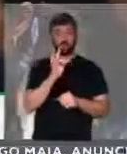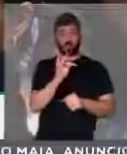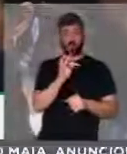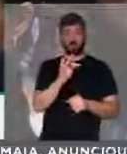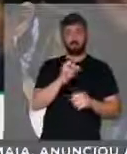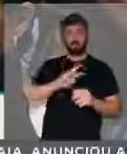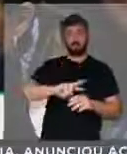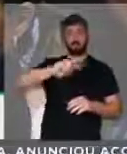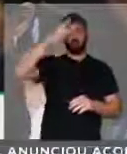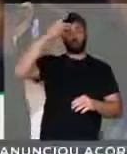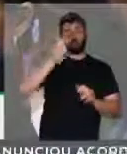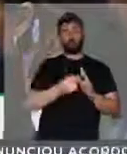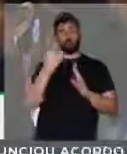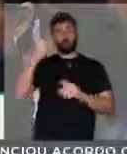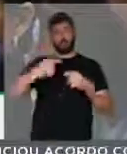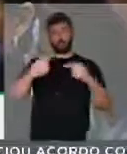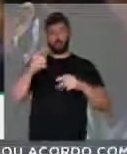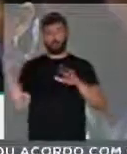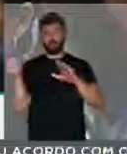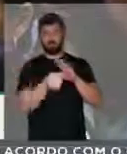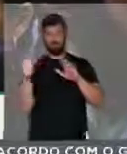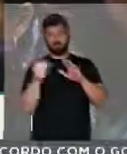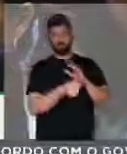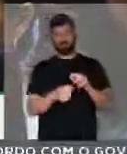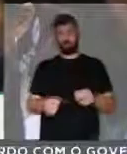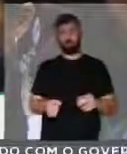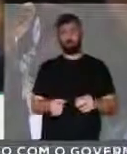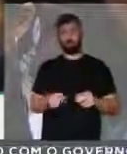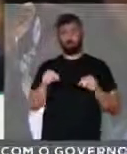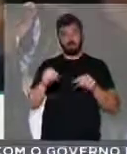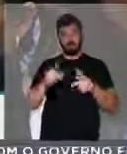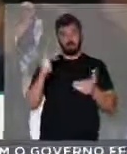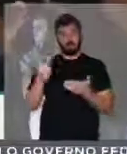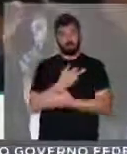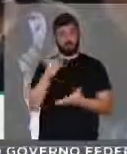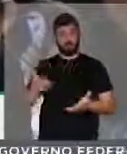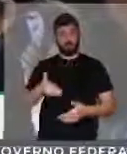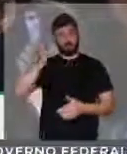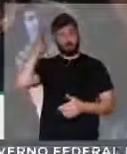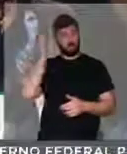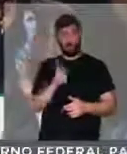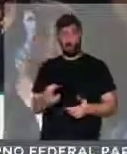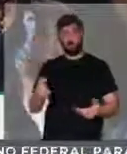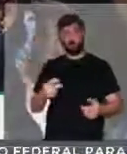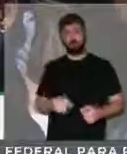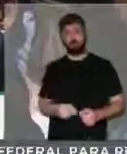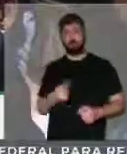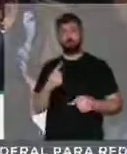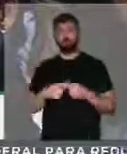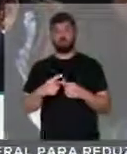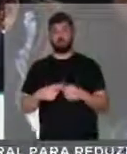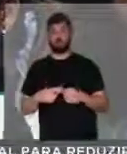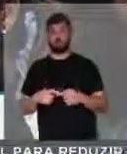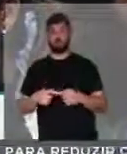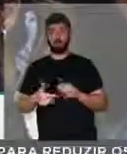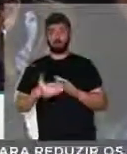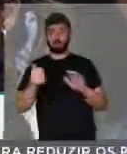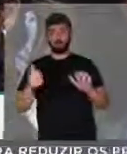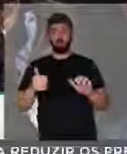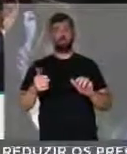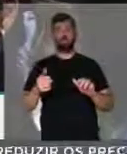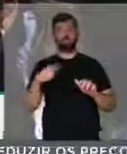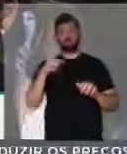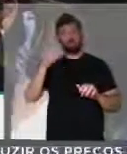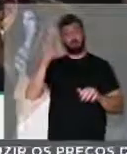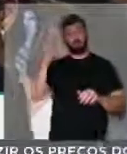quase dobraram o número de cargos por indicação nesse país. Esse processo continua no governo Temer. Quando inicia-se esse governo pós-impeachment, o que a